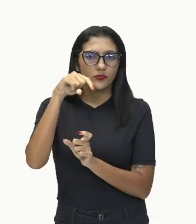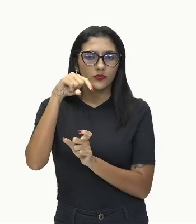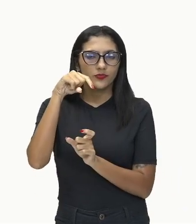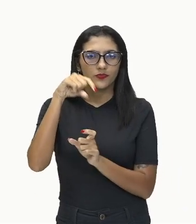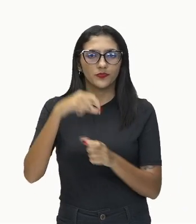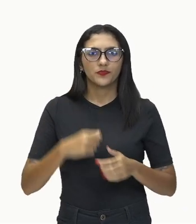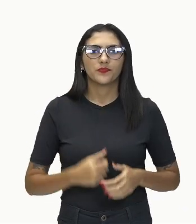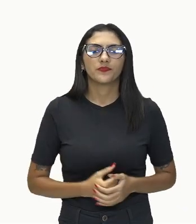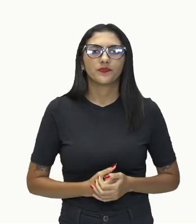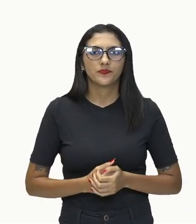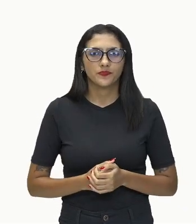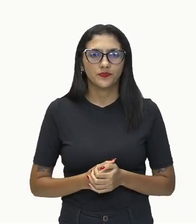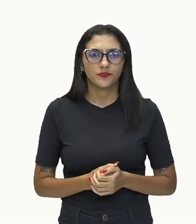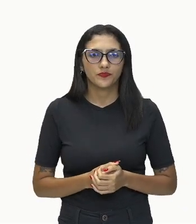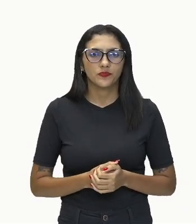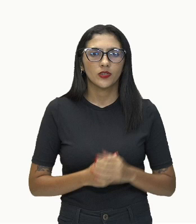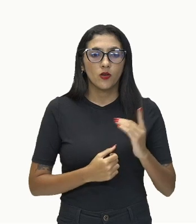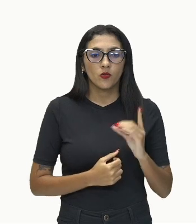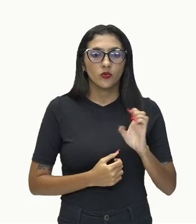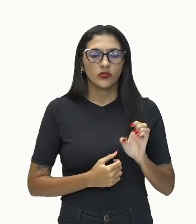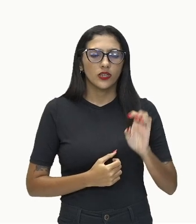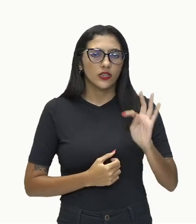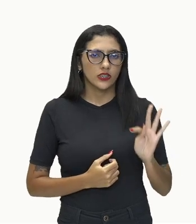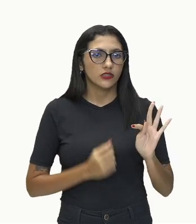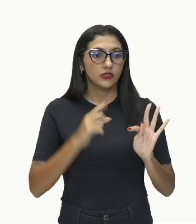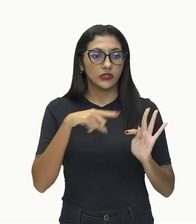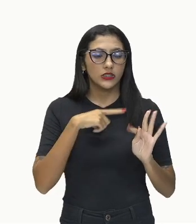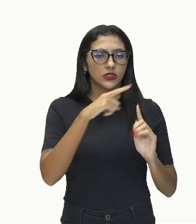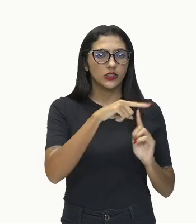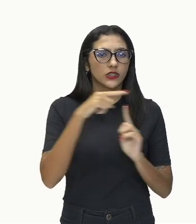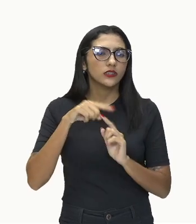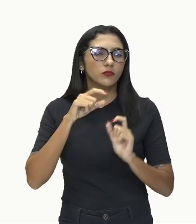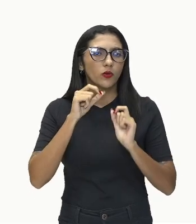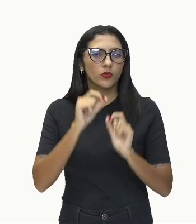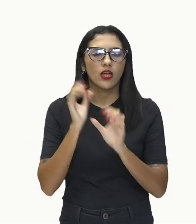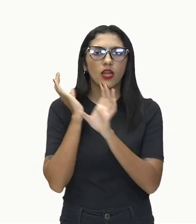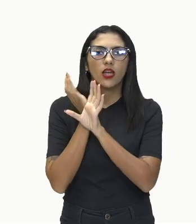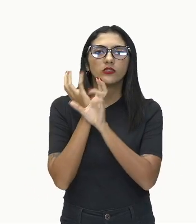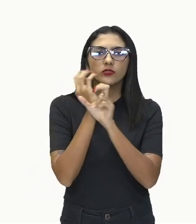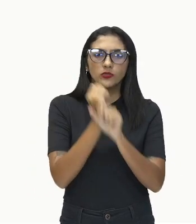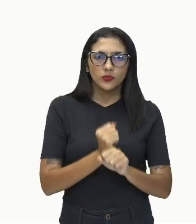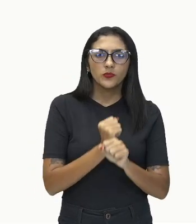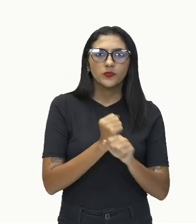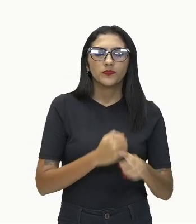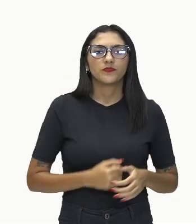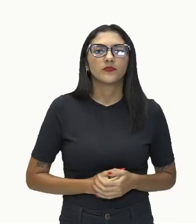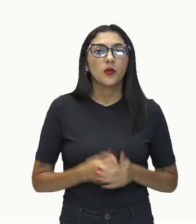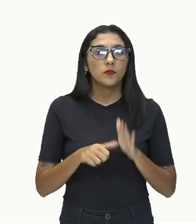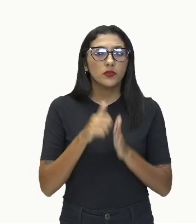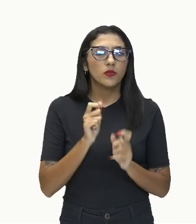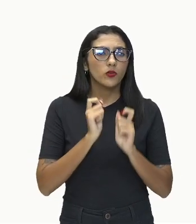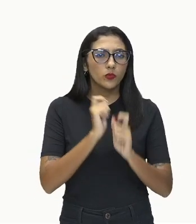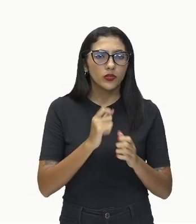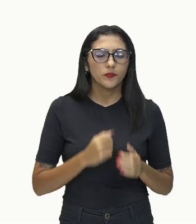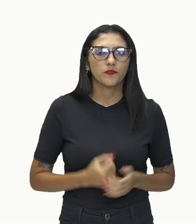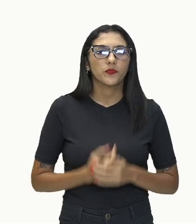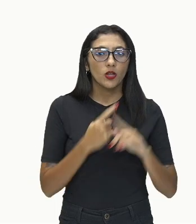O determinante de uma matriz desse tipo é calculado, primeiro, multiplicando